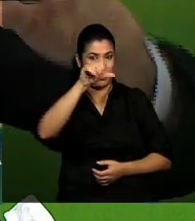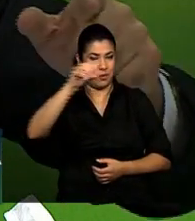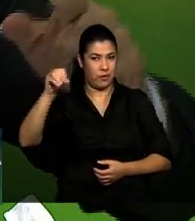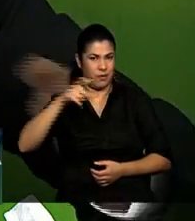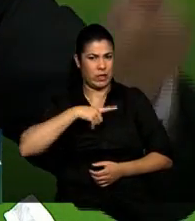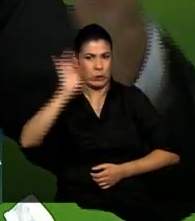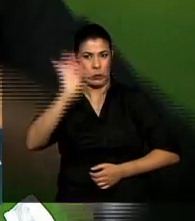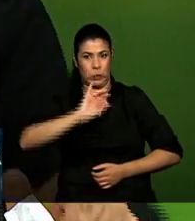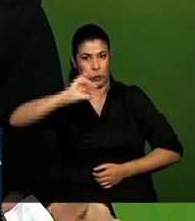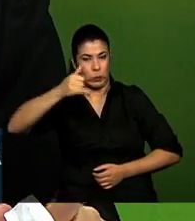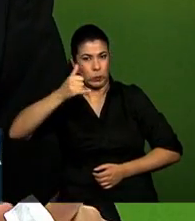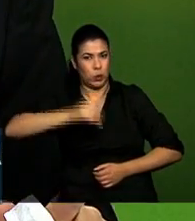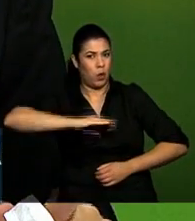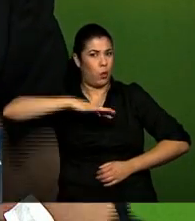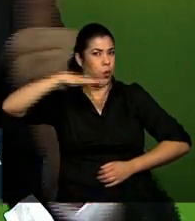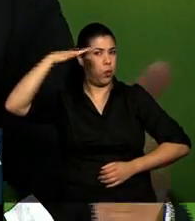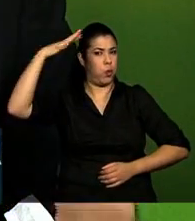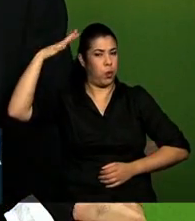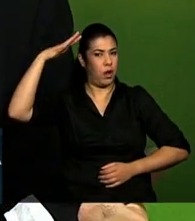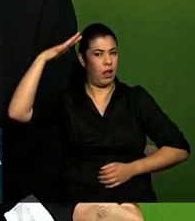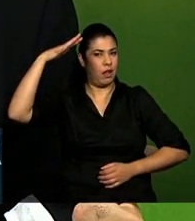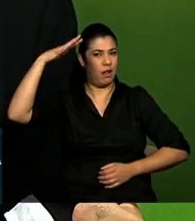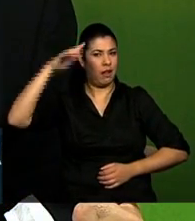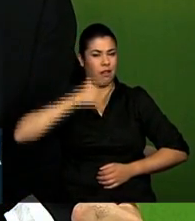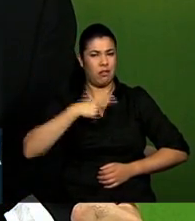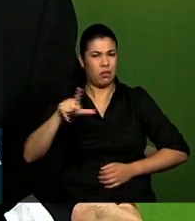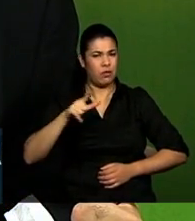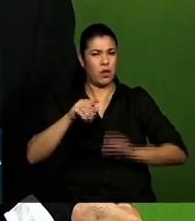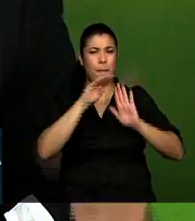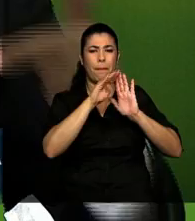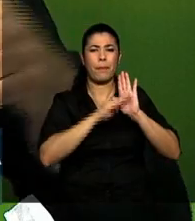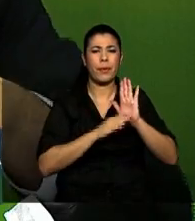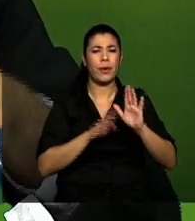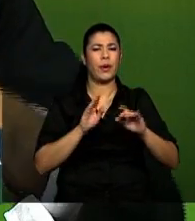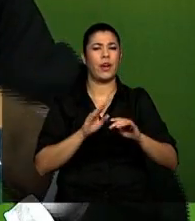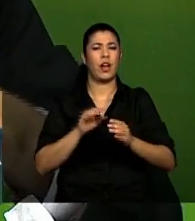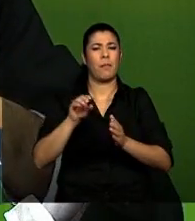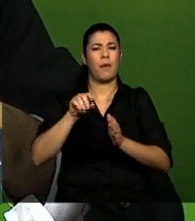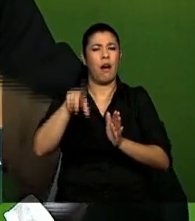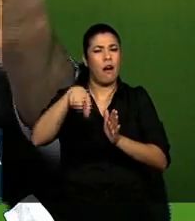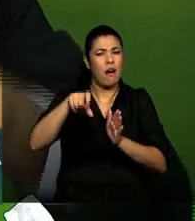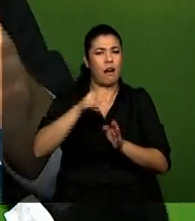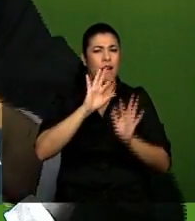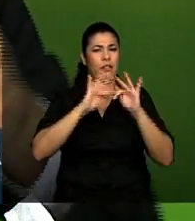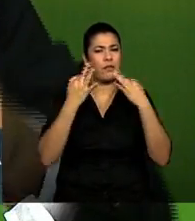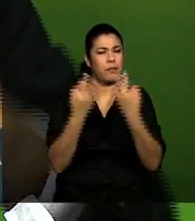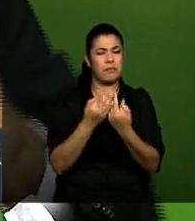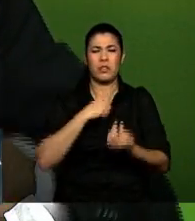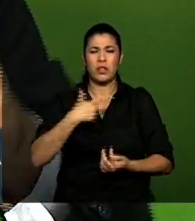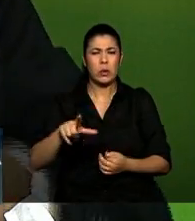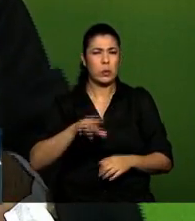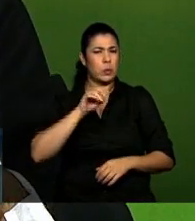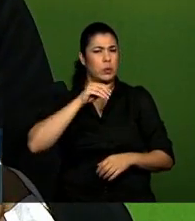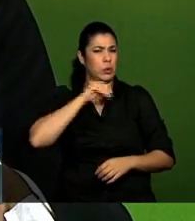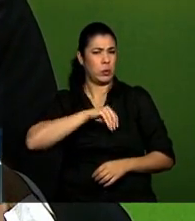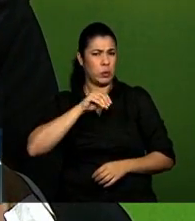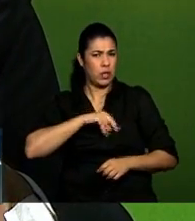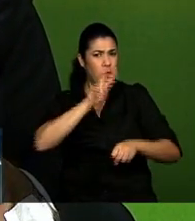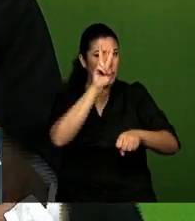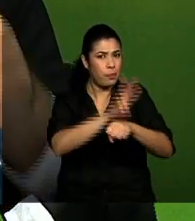mecanismo compensatório a esta situação não existia bolsa família não existia um salário mínimo com esta proteção de